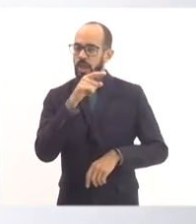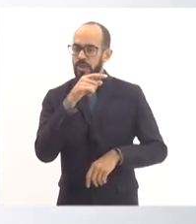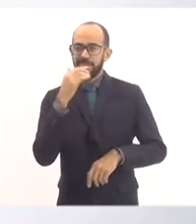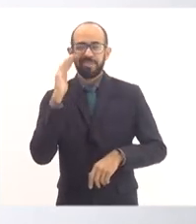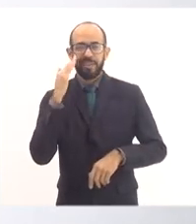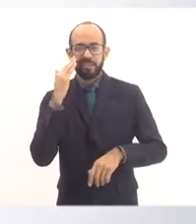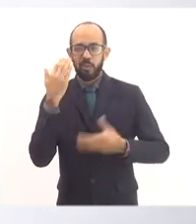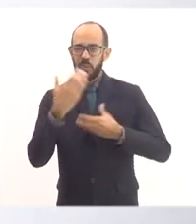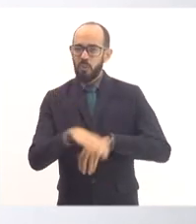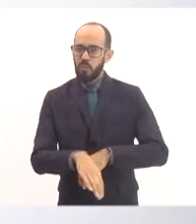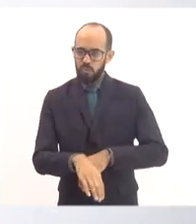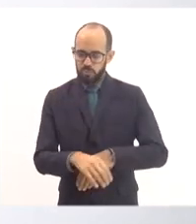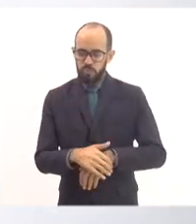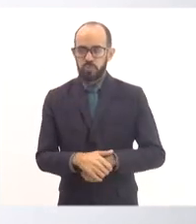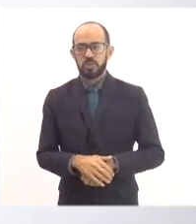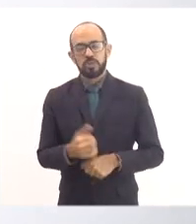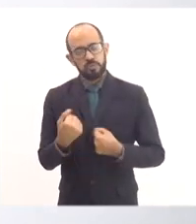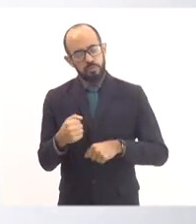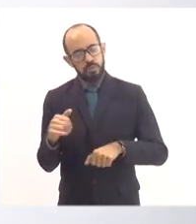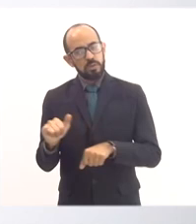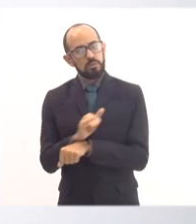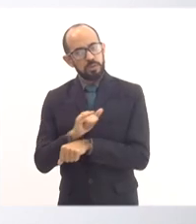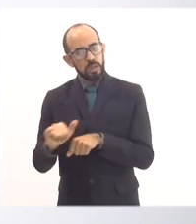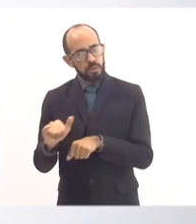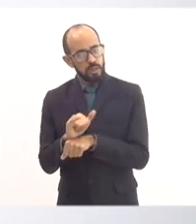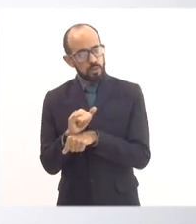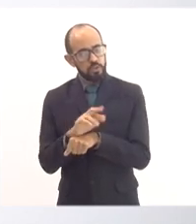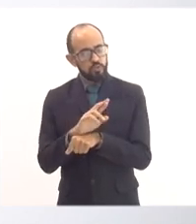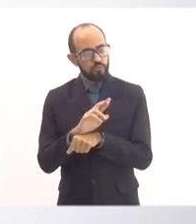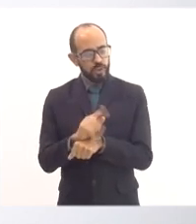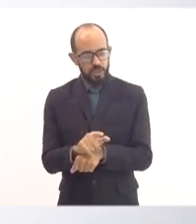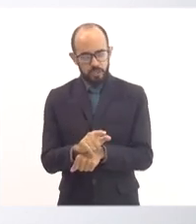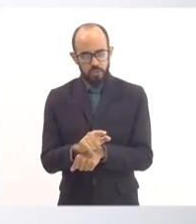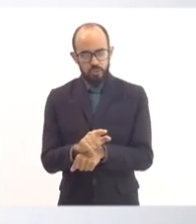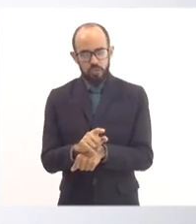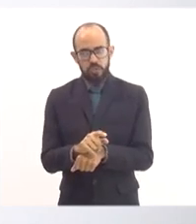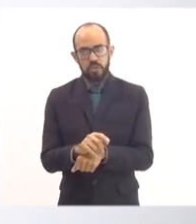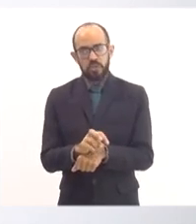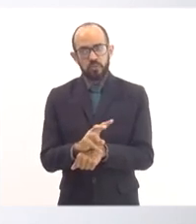Então, a gente vai ter que buscar outro caminho, e aí vai ser